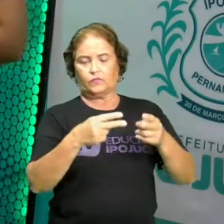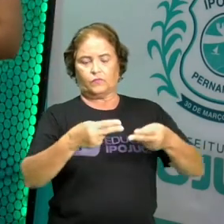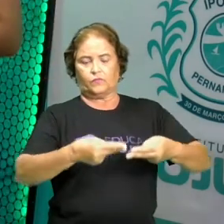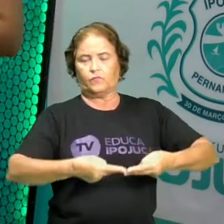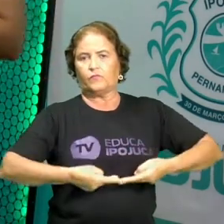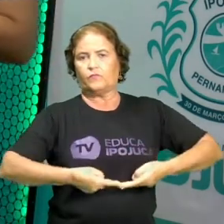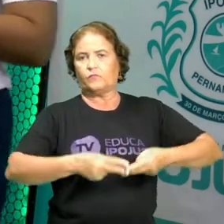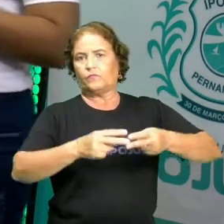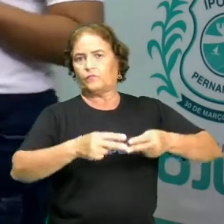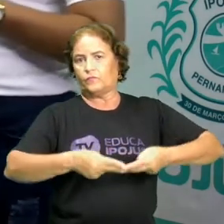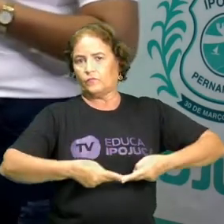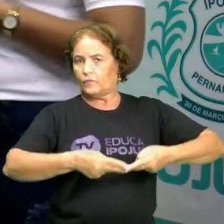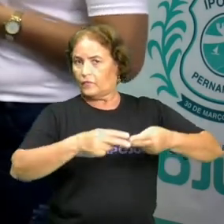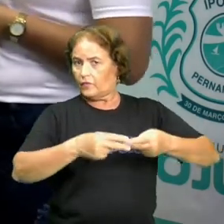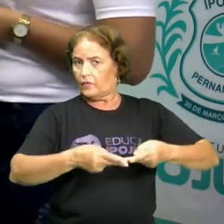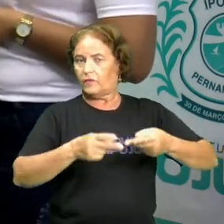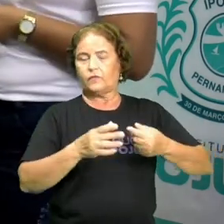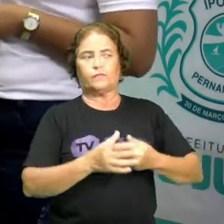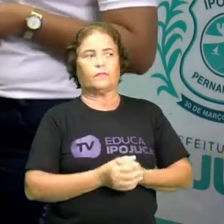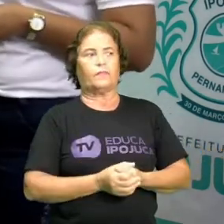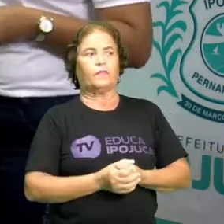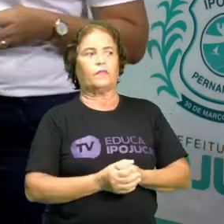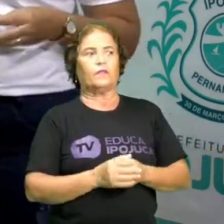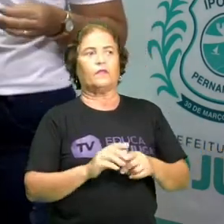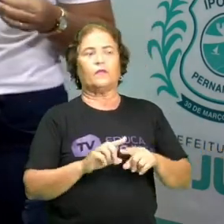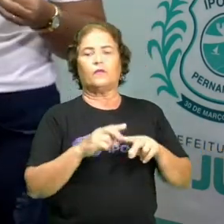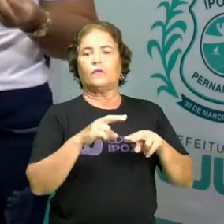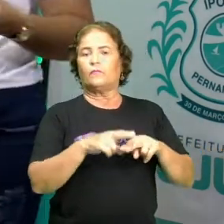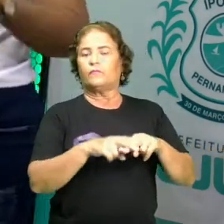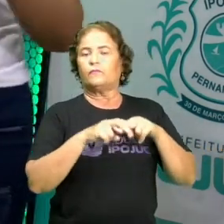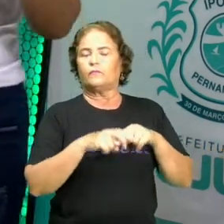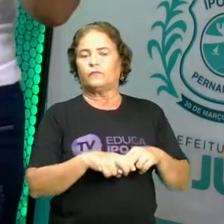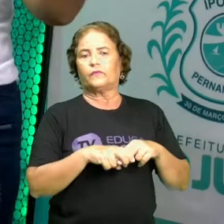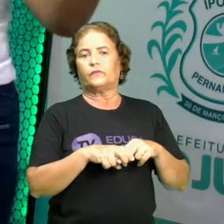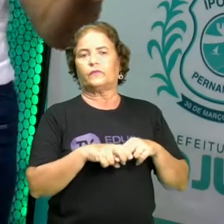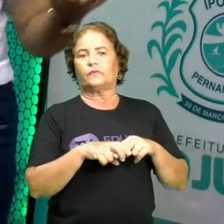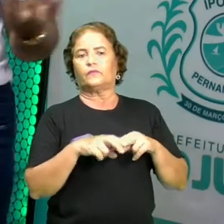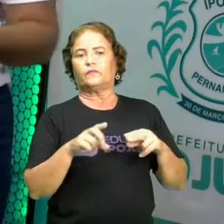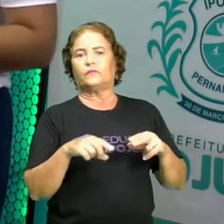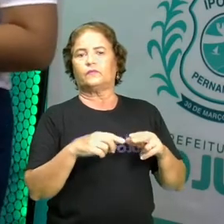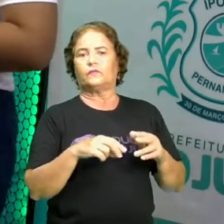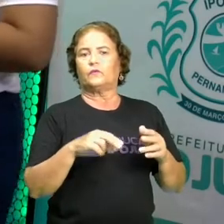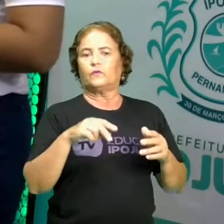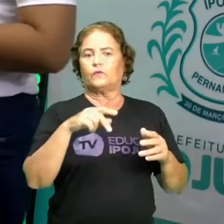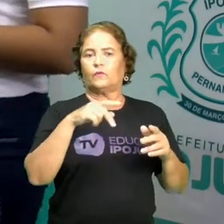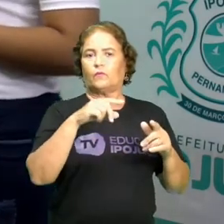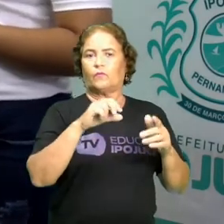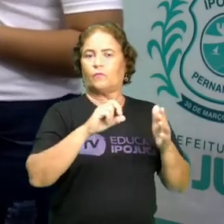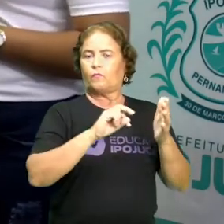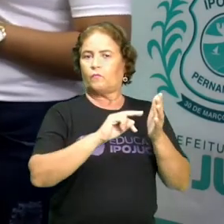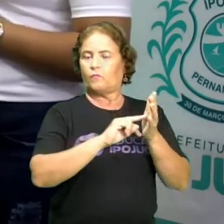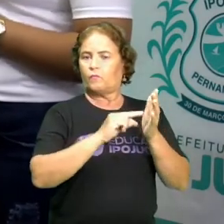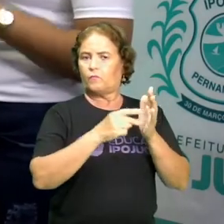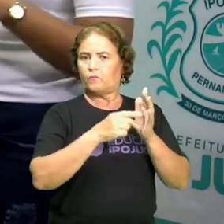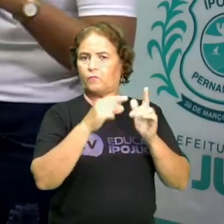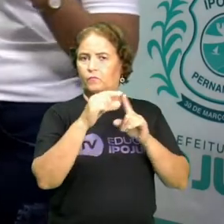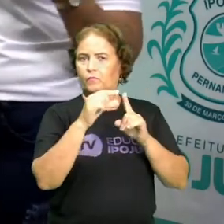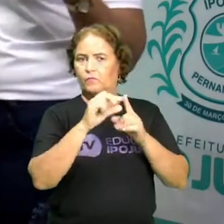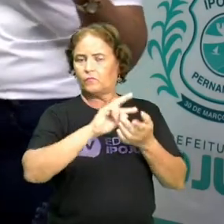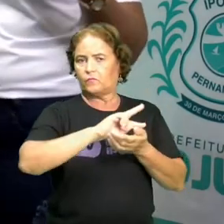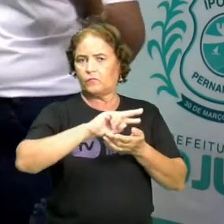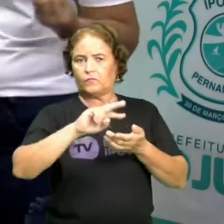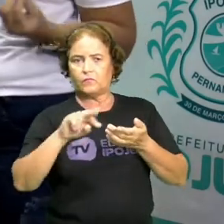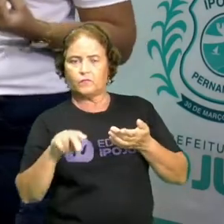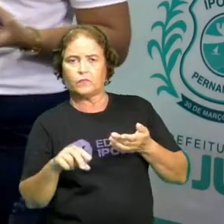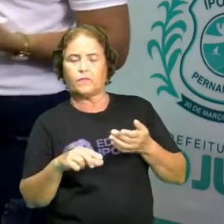em o termo polissêmico, é aquele que pode apresentar significados distintos, para apresentar de